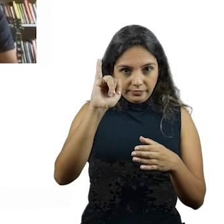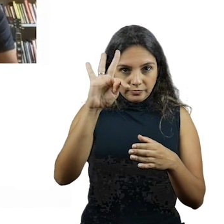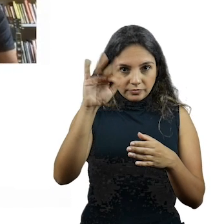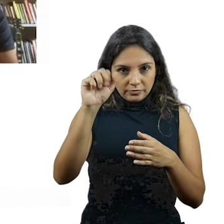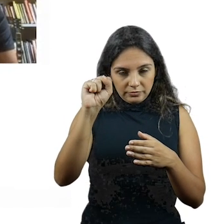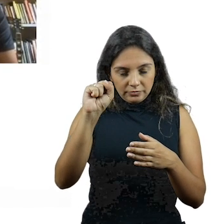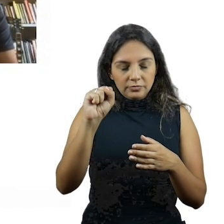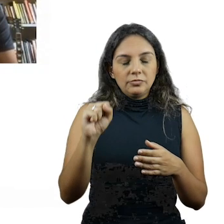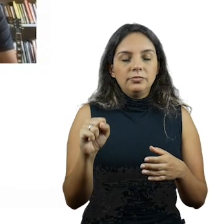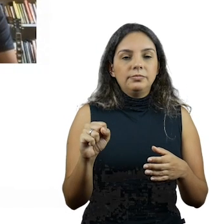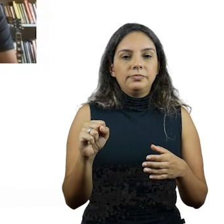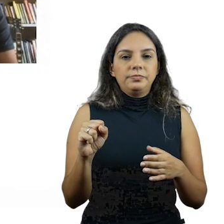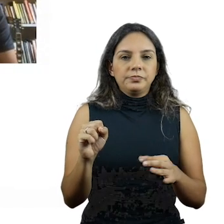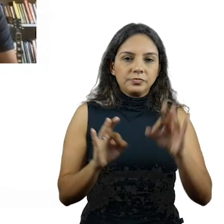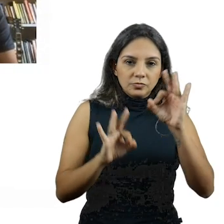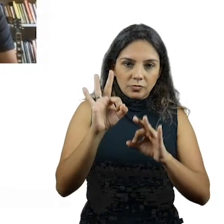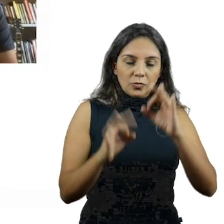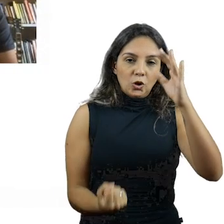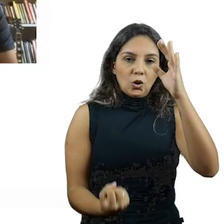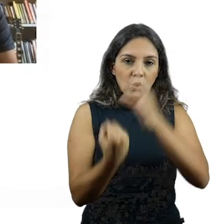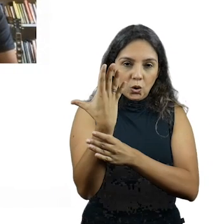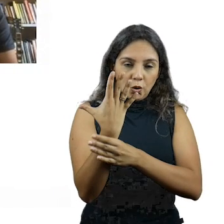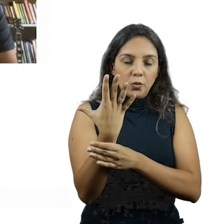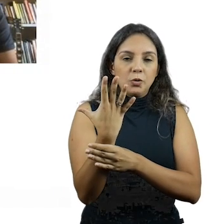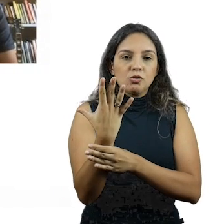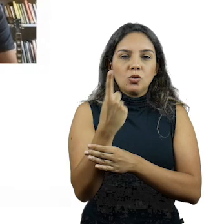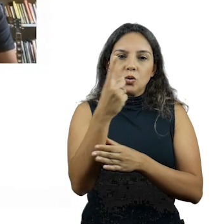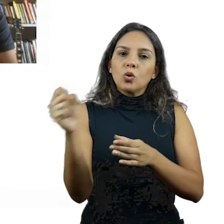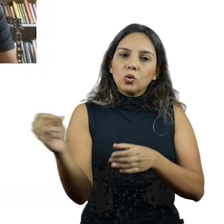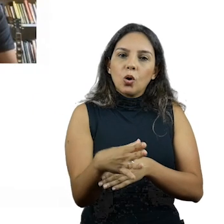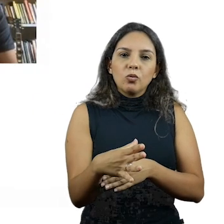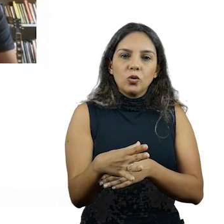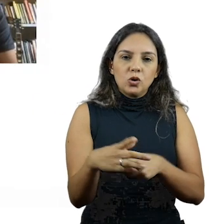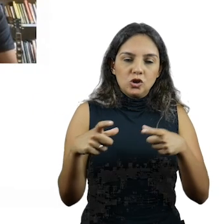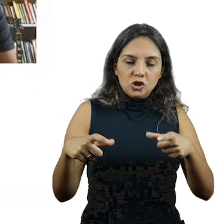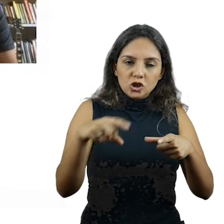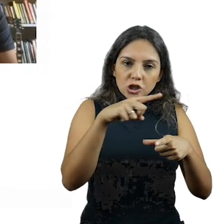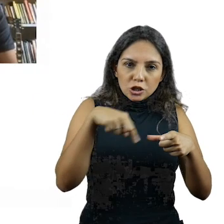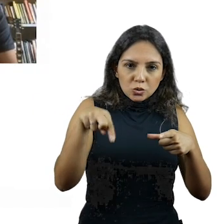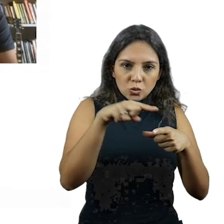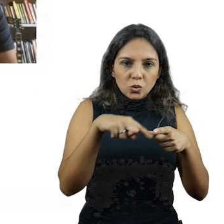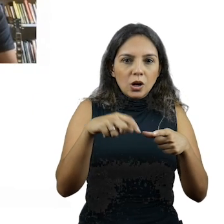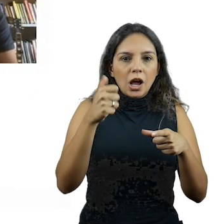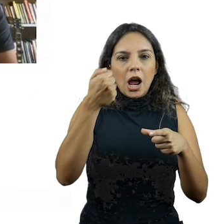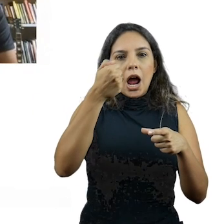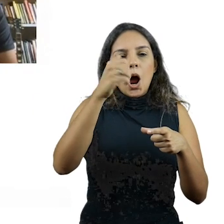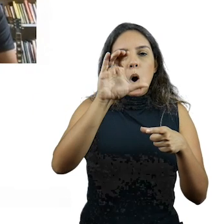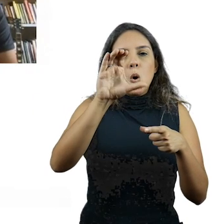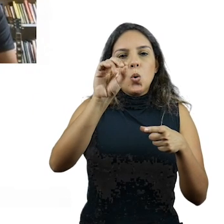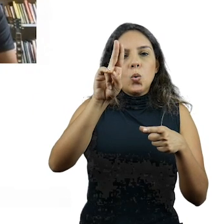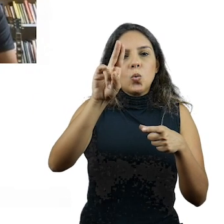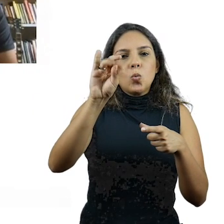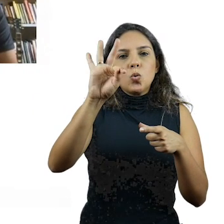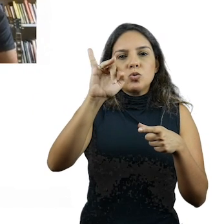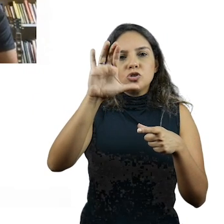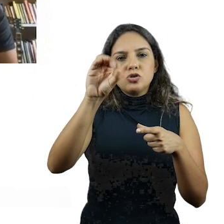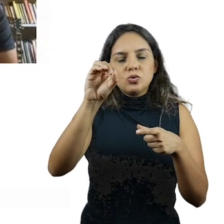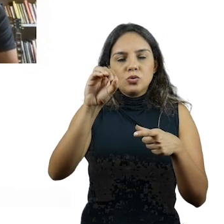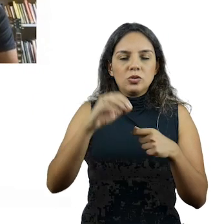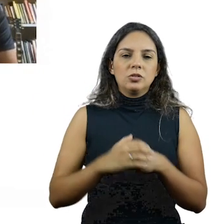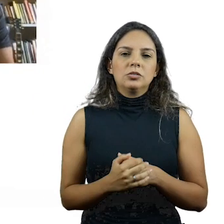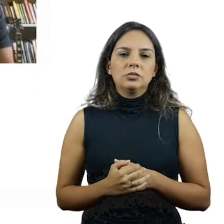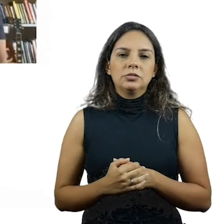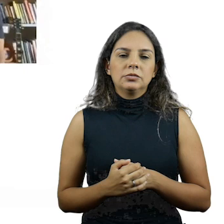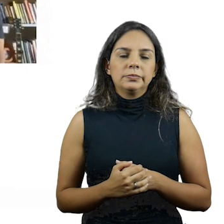pleno projeto de lançamento do disco do trio acústico, né? Então a gente está lançando em 3